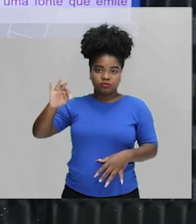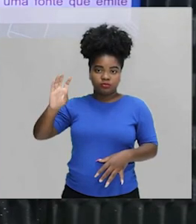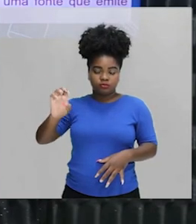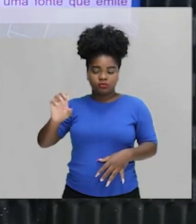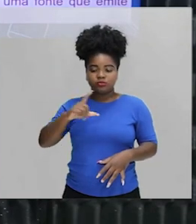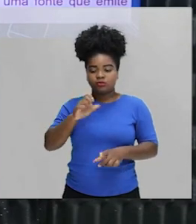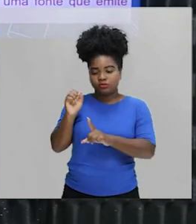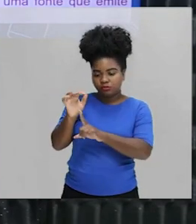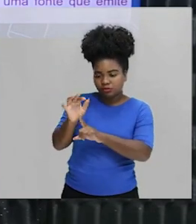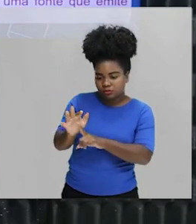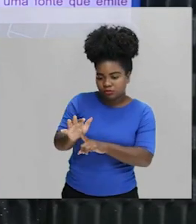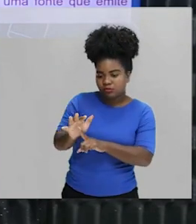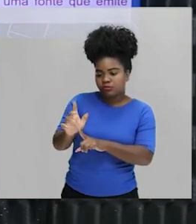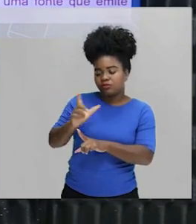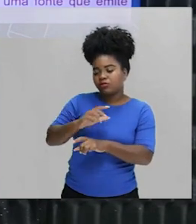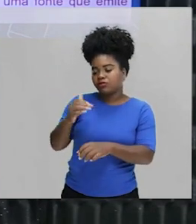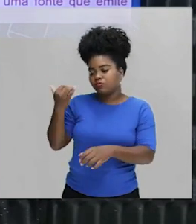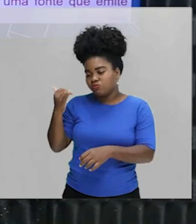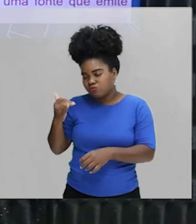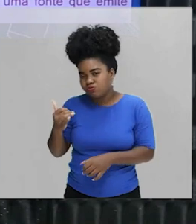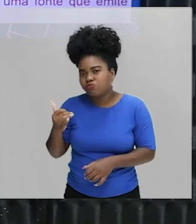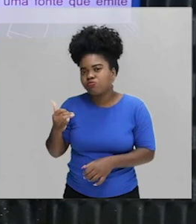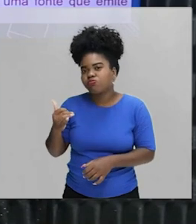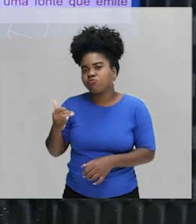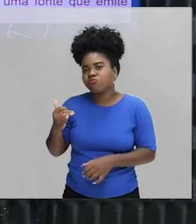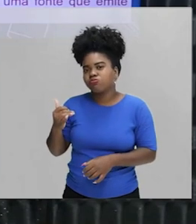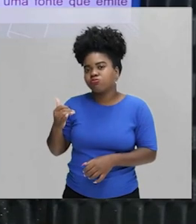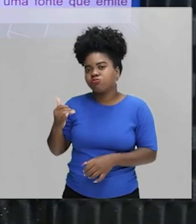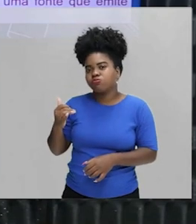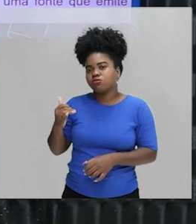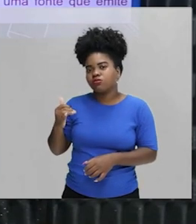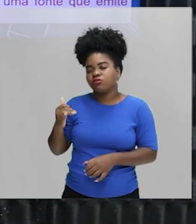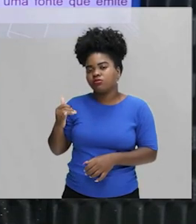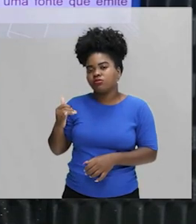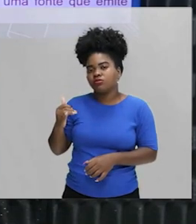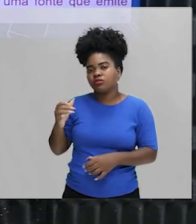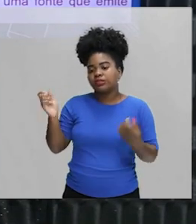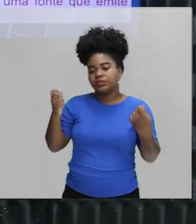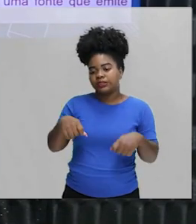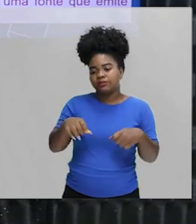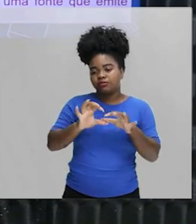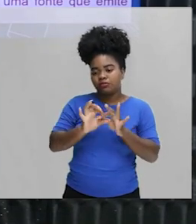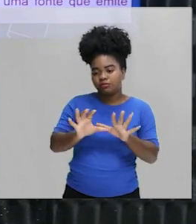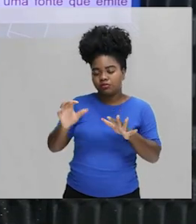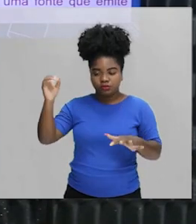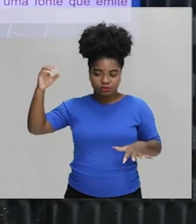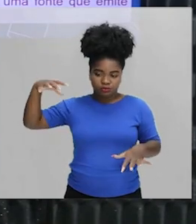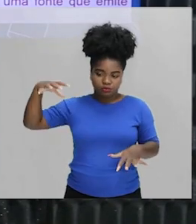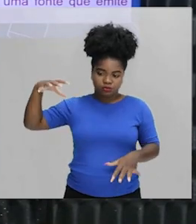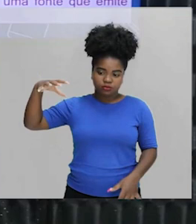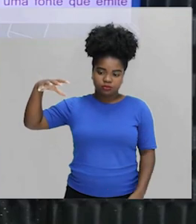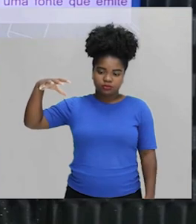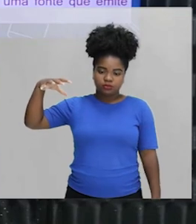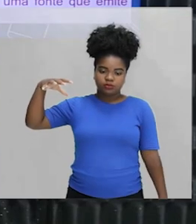gás que quando passa por ele corrente elétrica né Tem uma descarga elétrica nele ele consegue emitir luz certo são os